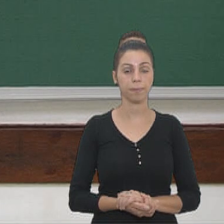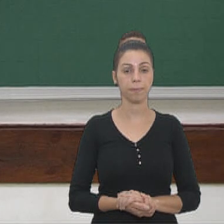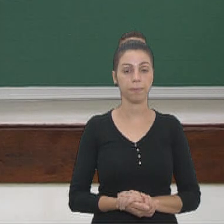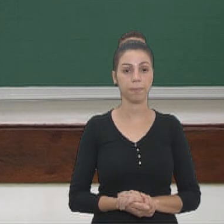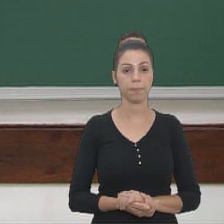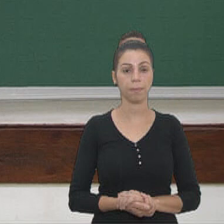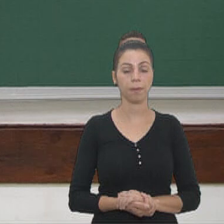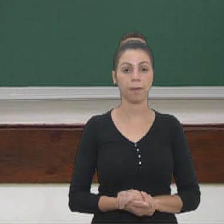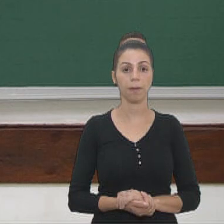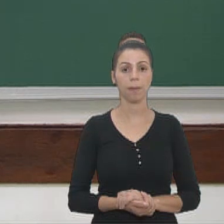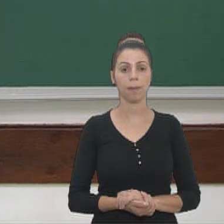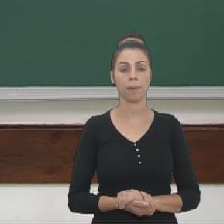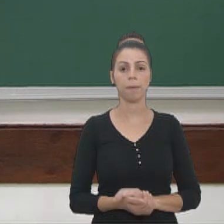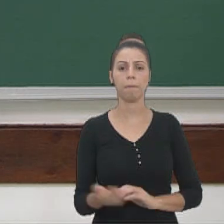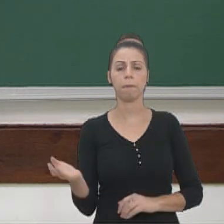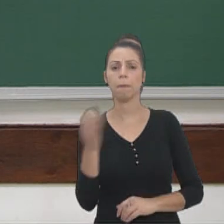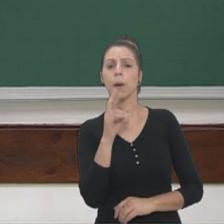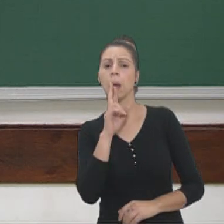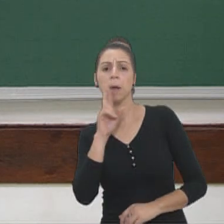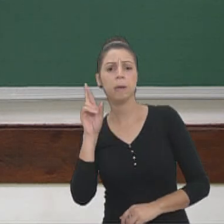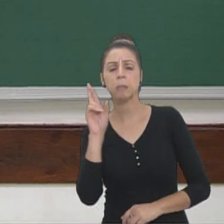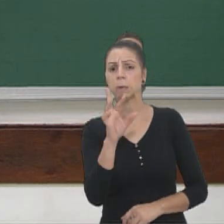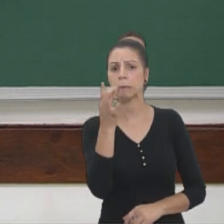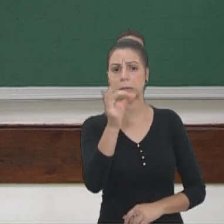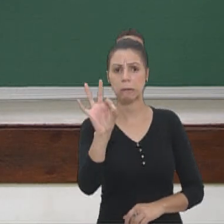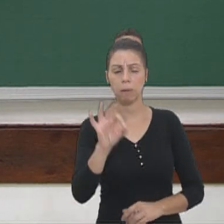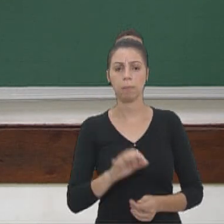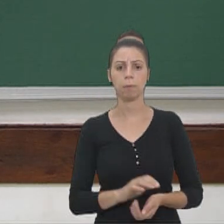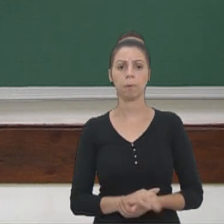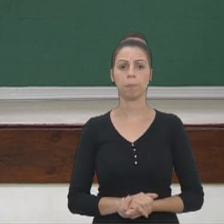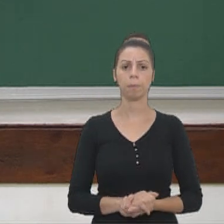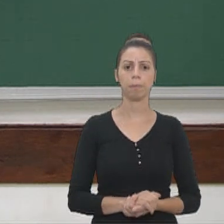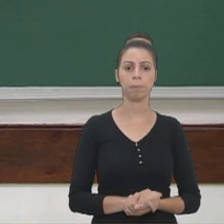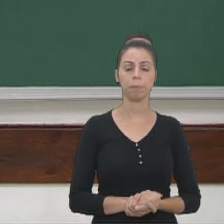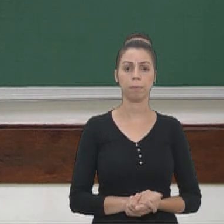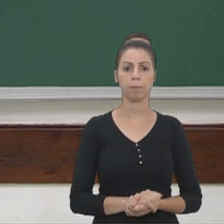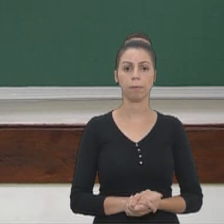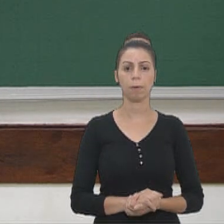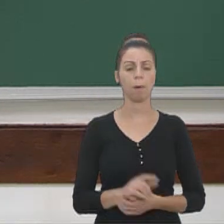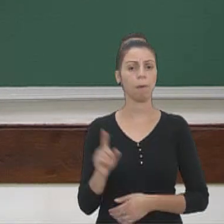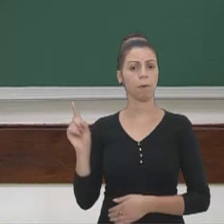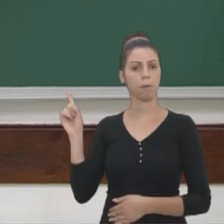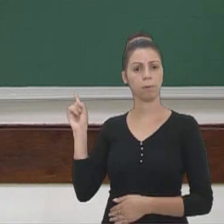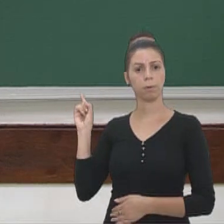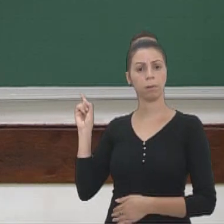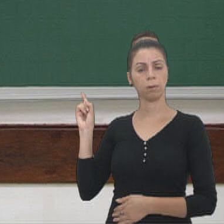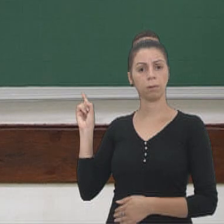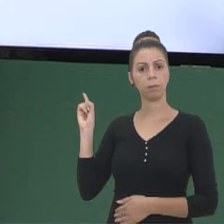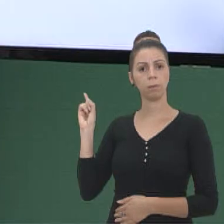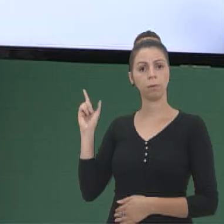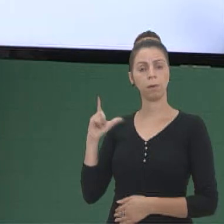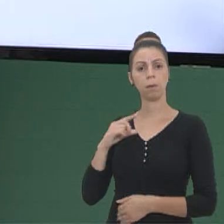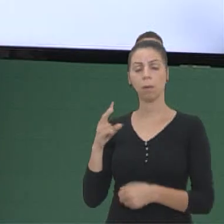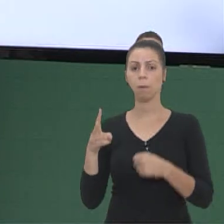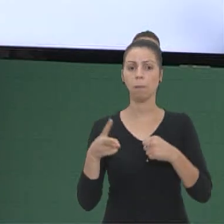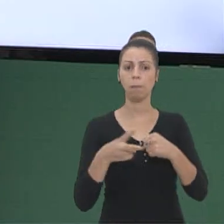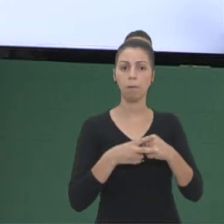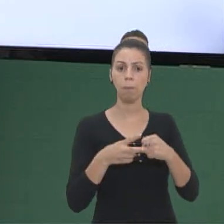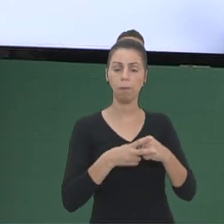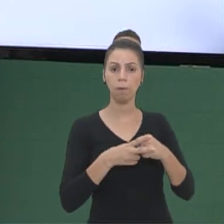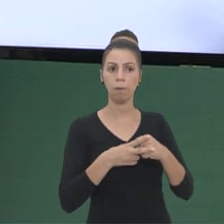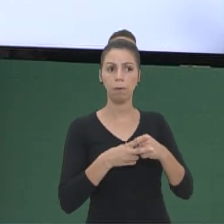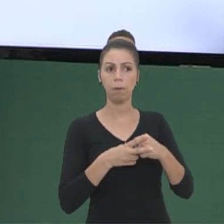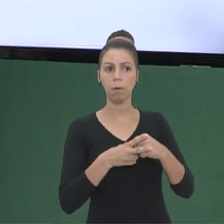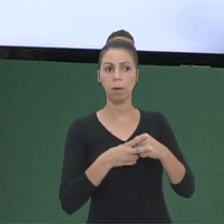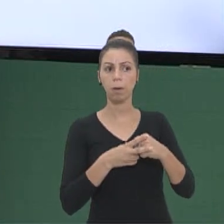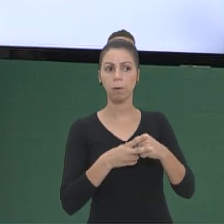Vamos averiguar se vocês responderam corretamente. Olha lá, aqui nós tínhamos o verbo